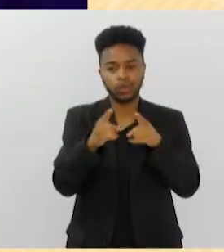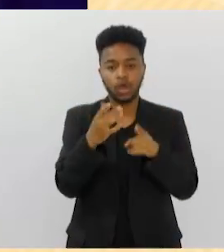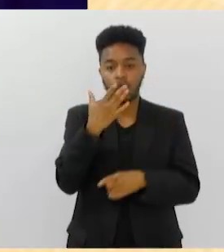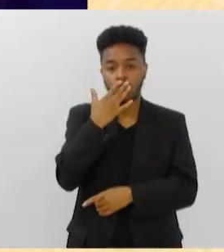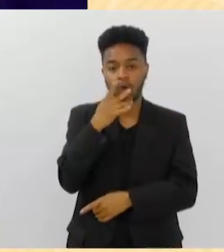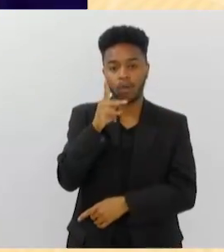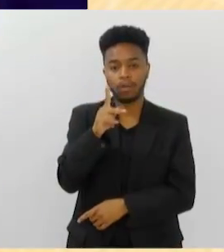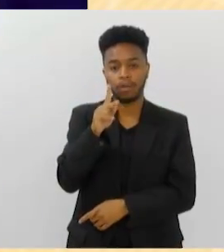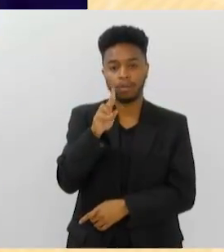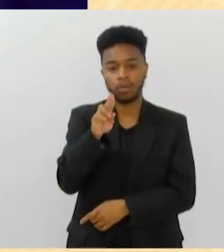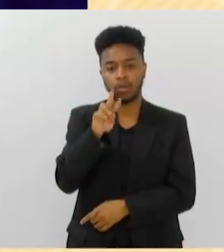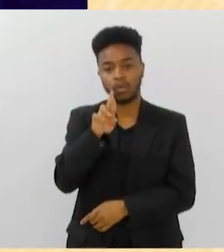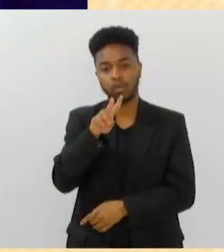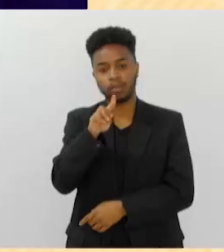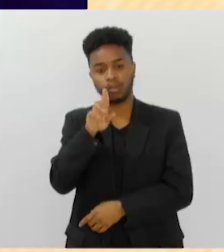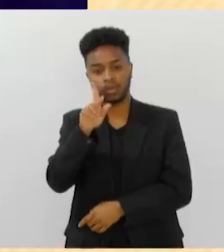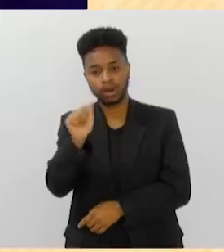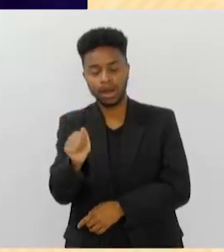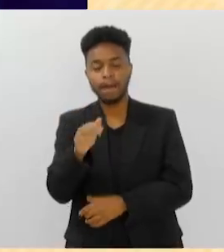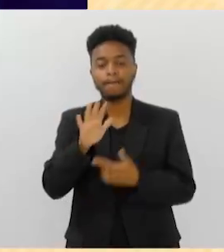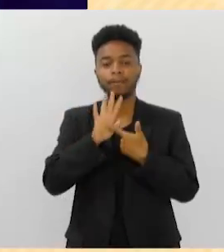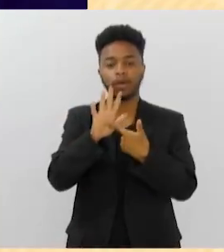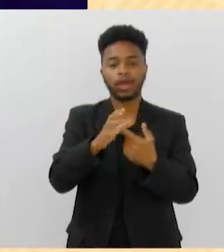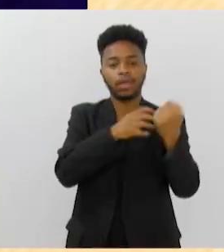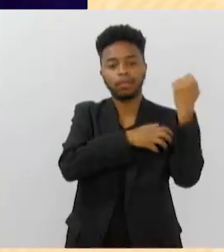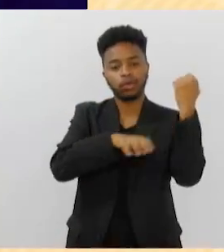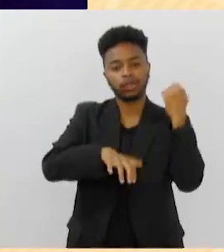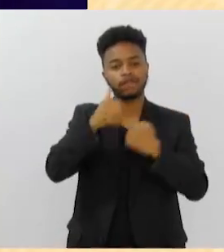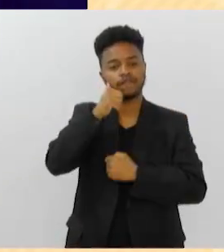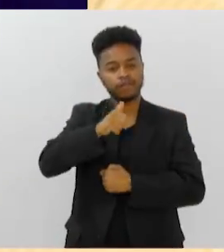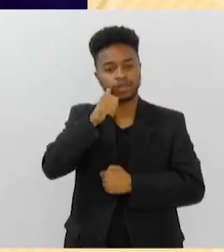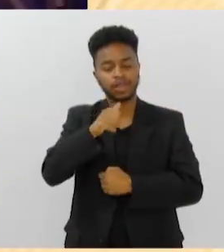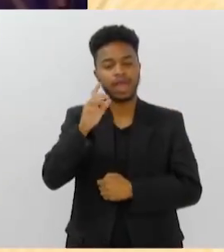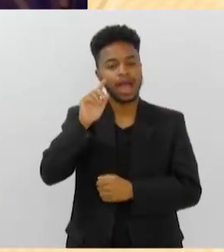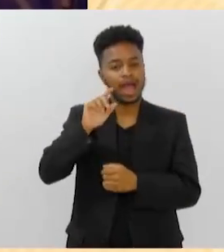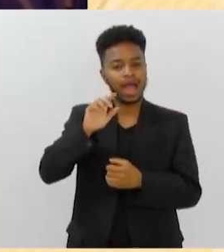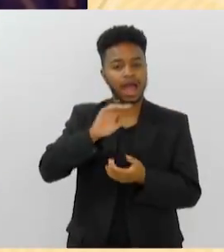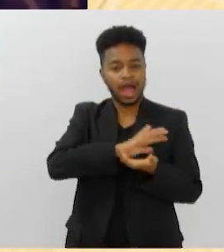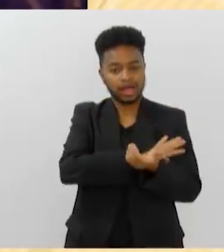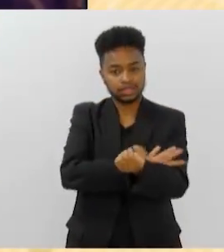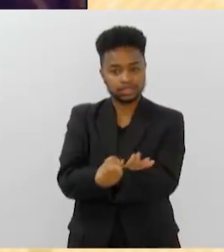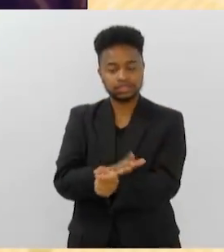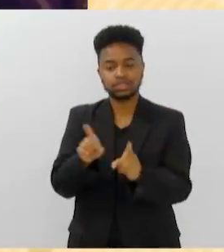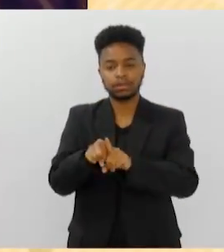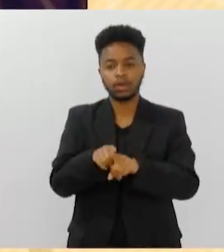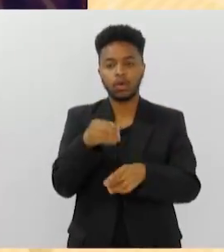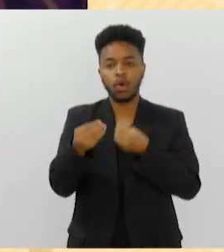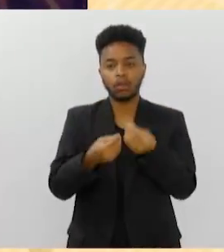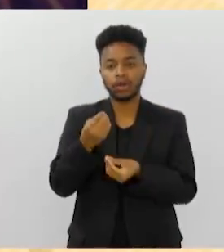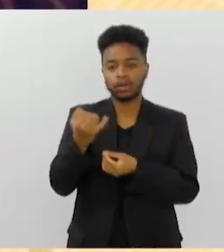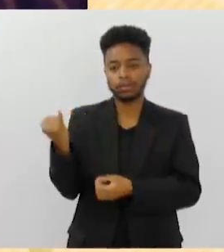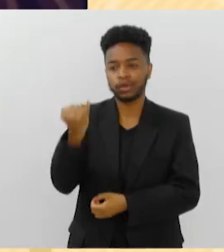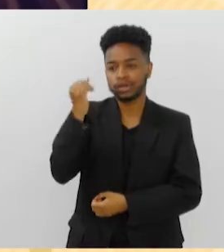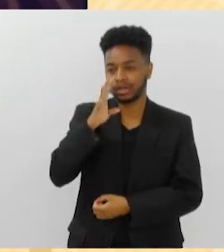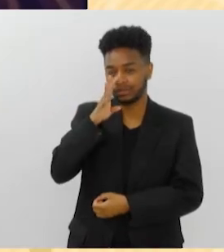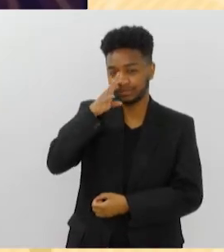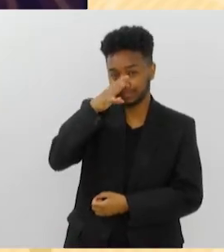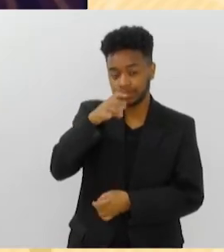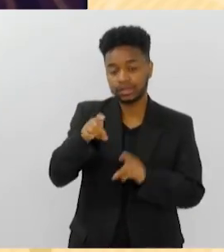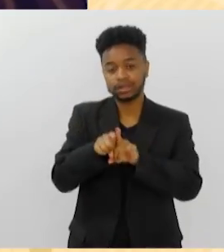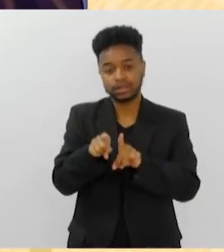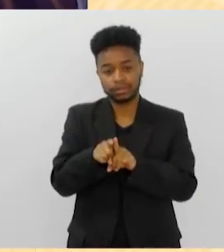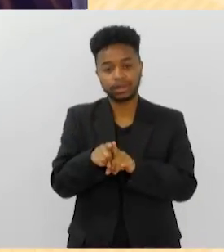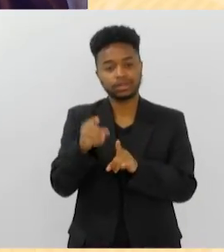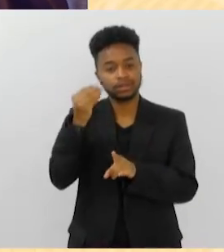temas como opressão, empoderamento feminino, racismo e a importância da resiliência e da solidariedade na superação